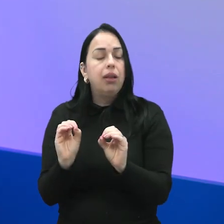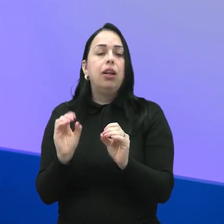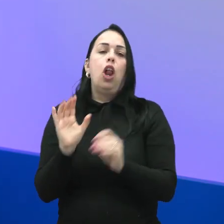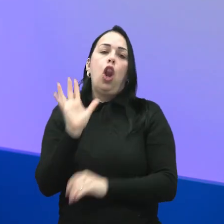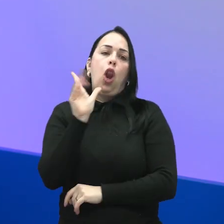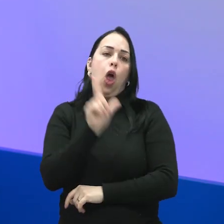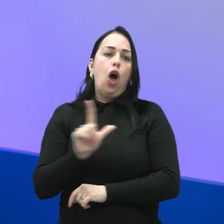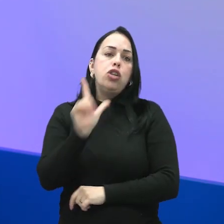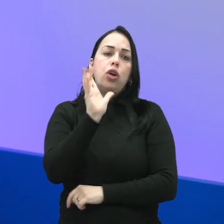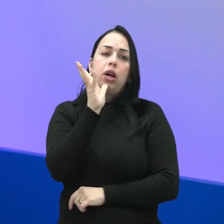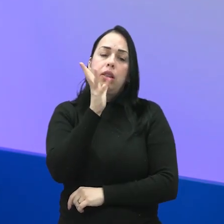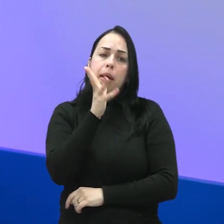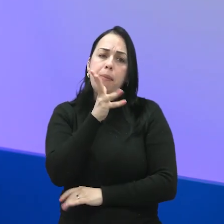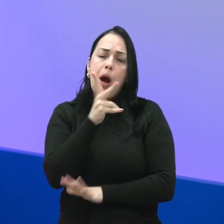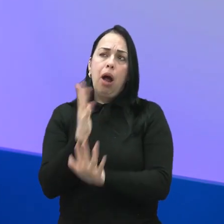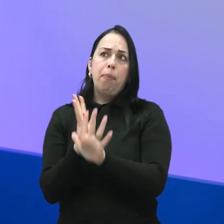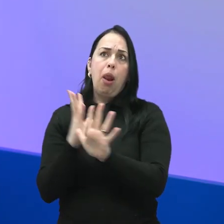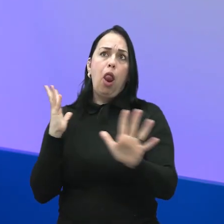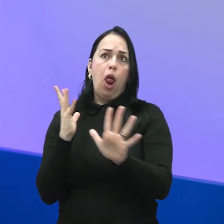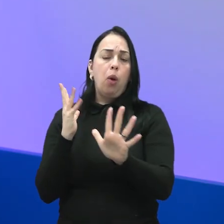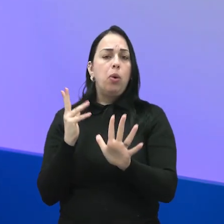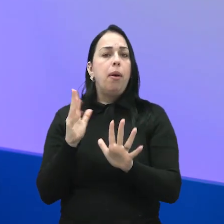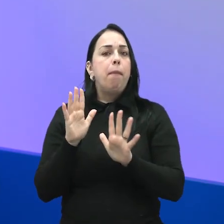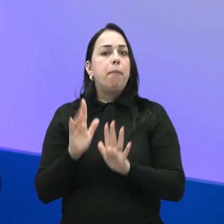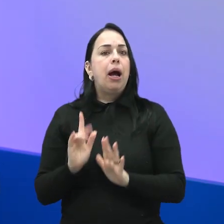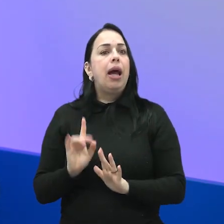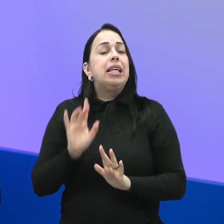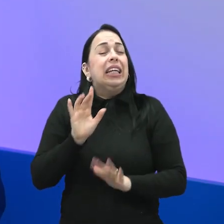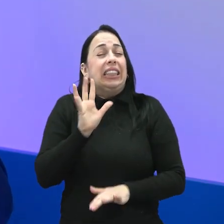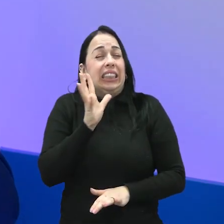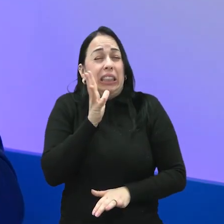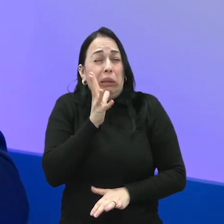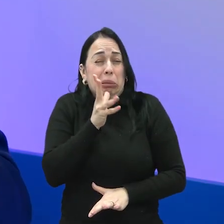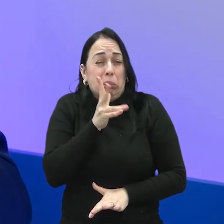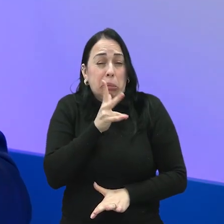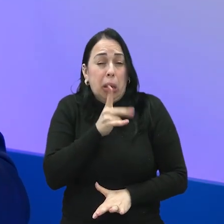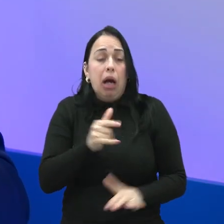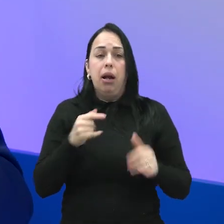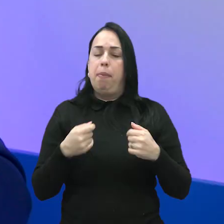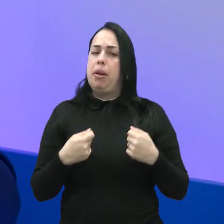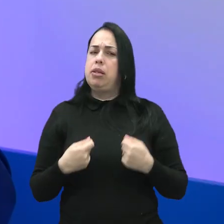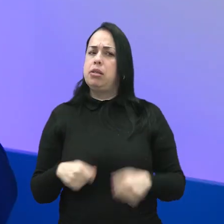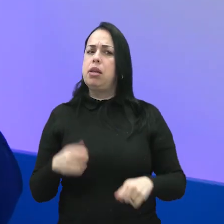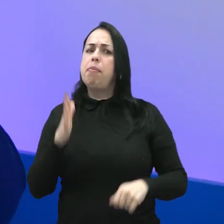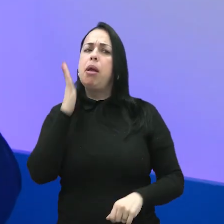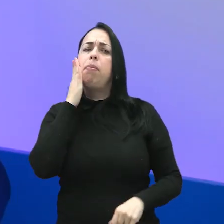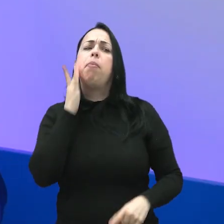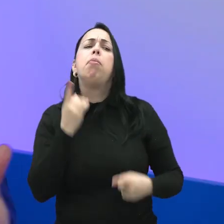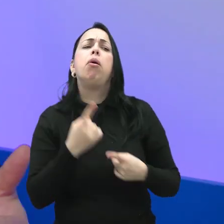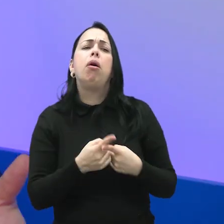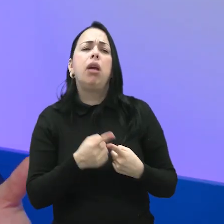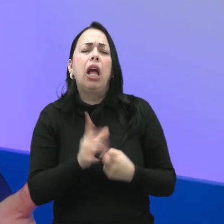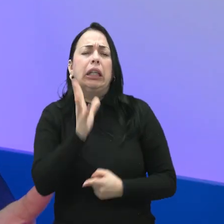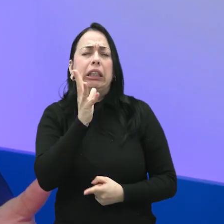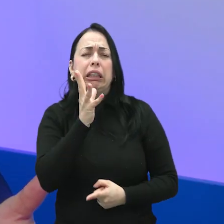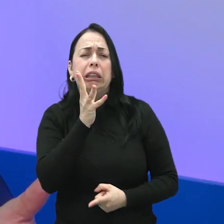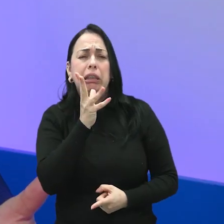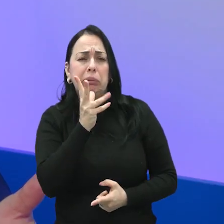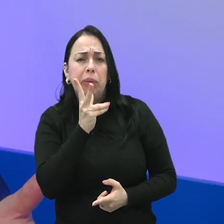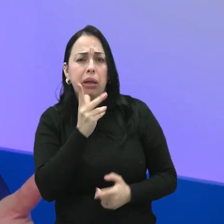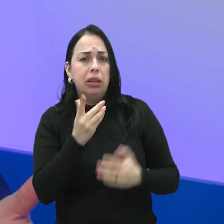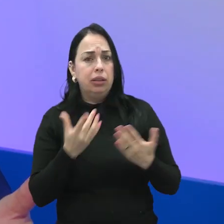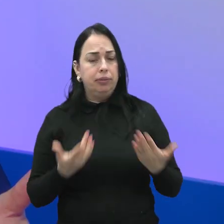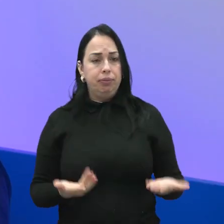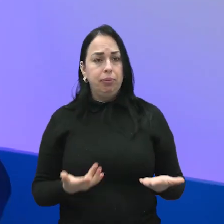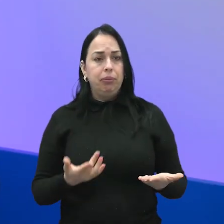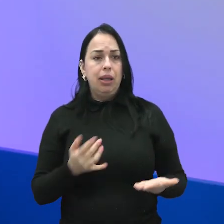claro que demora, é evidente que demora. Agora, quando a consulta demora muito, há de se investigar por que essa demora muito